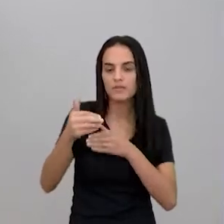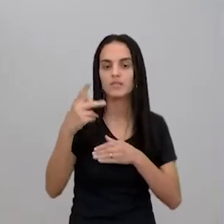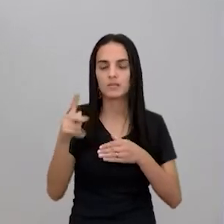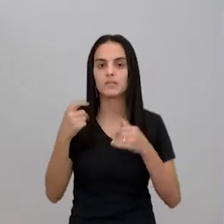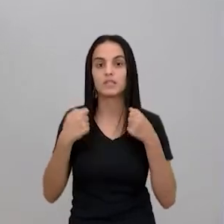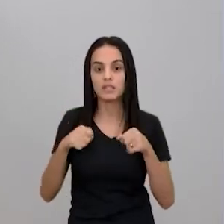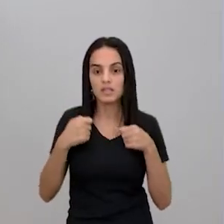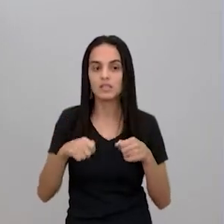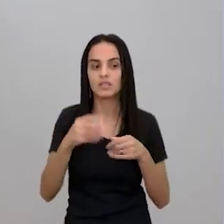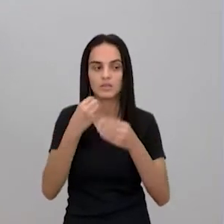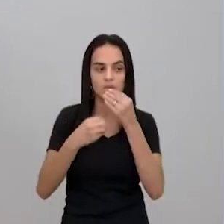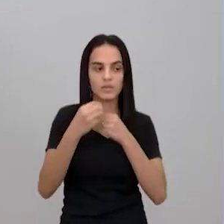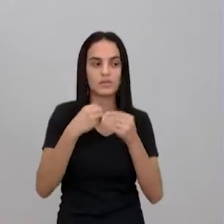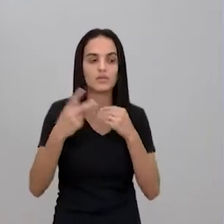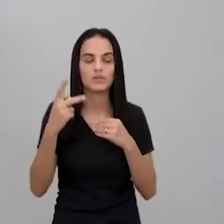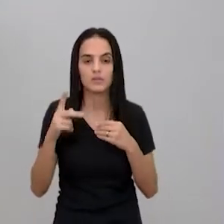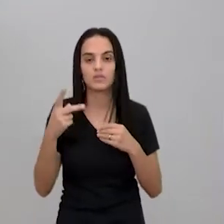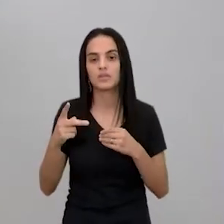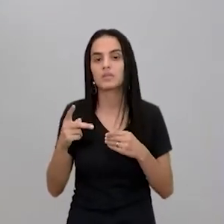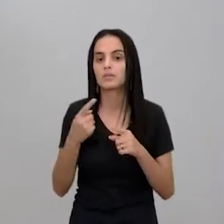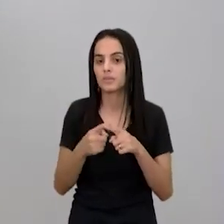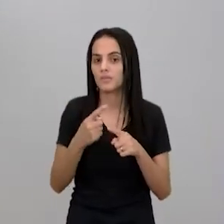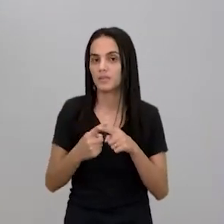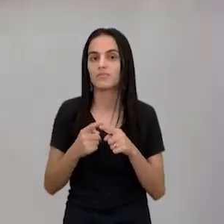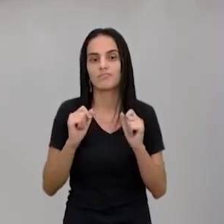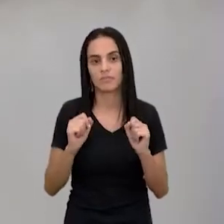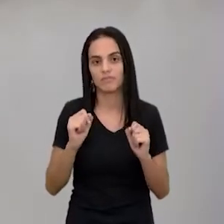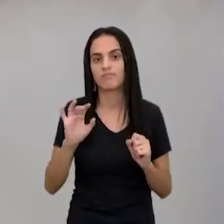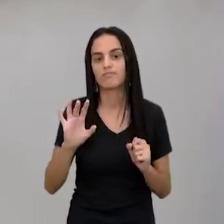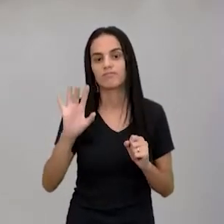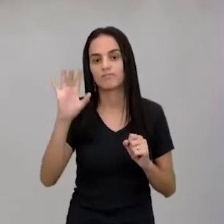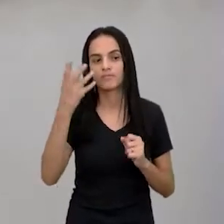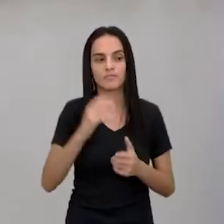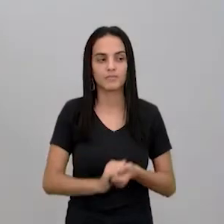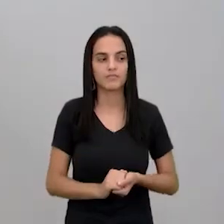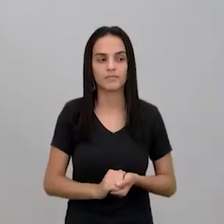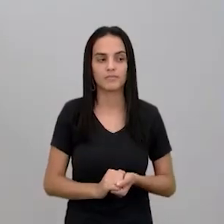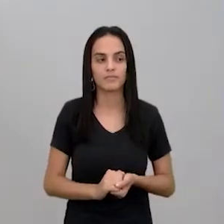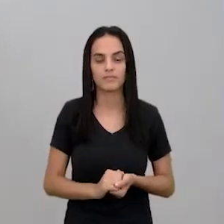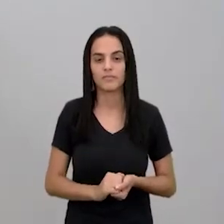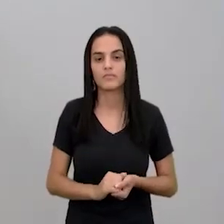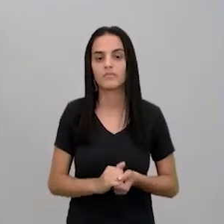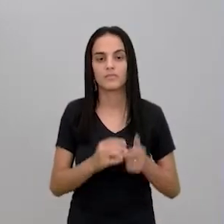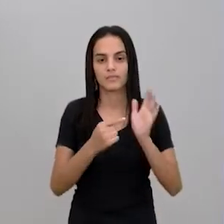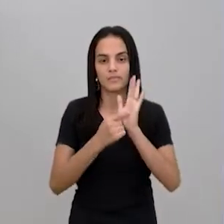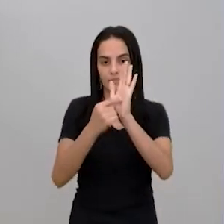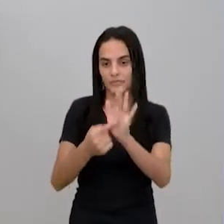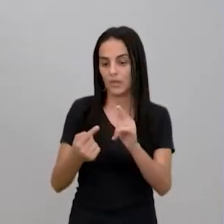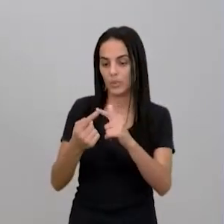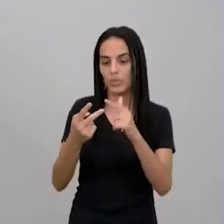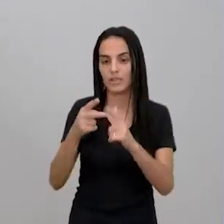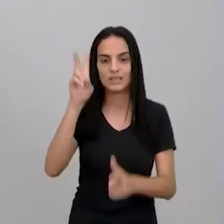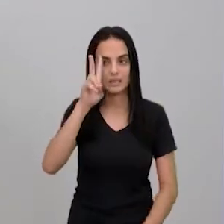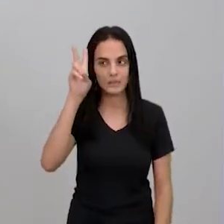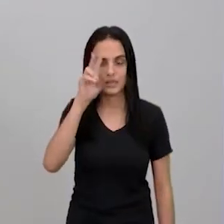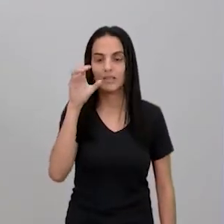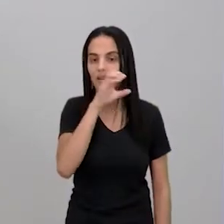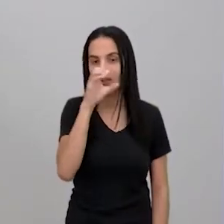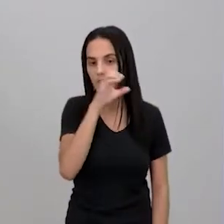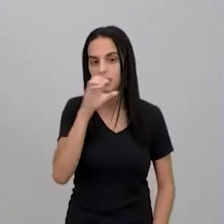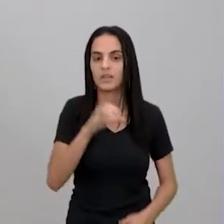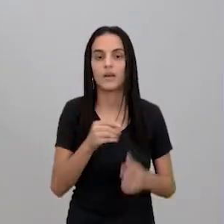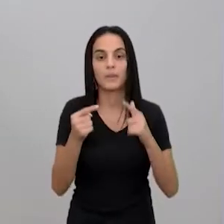mas historicamente falando, a vocação dela era o comércio. Então, você precisa de excedentes. E aí, casa se encontra